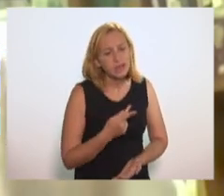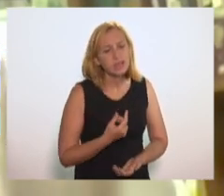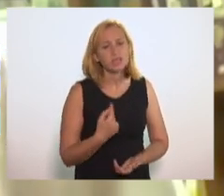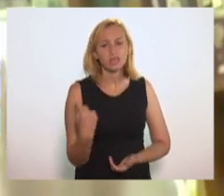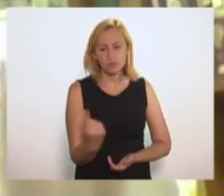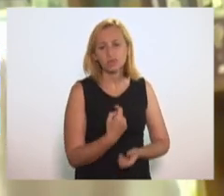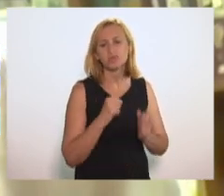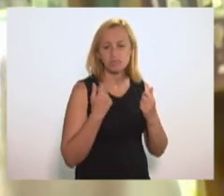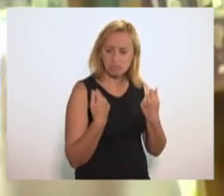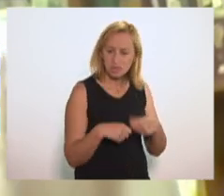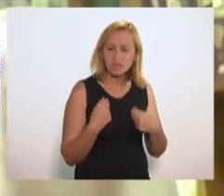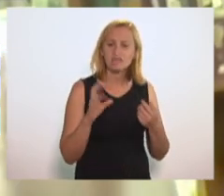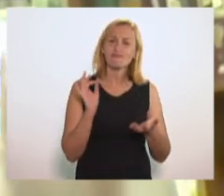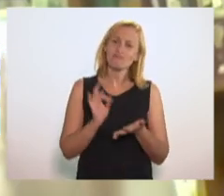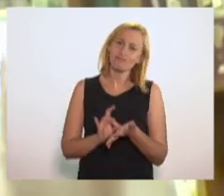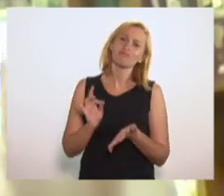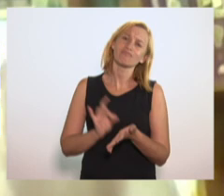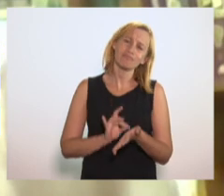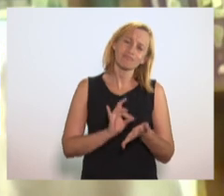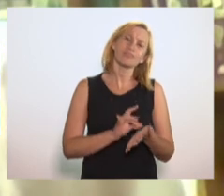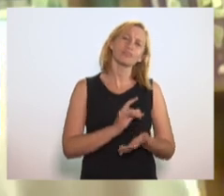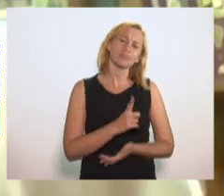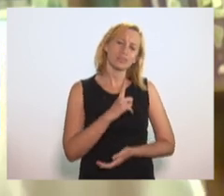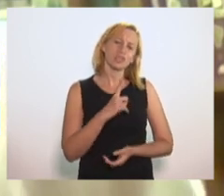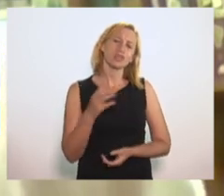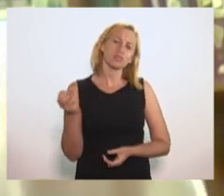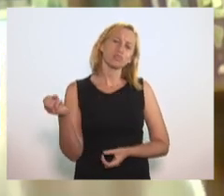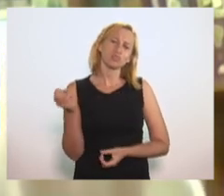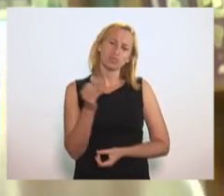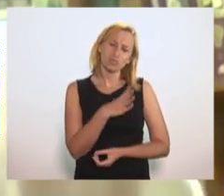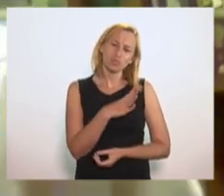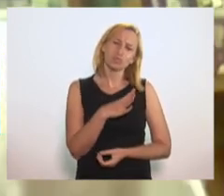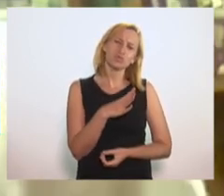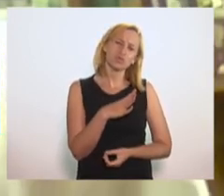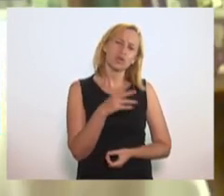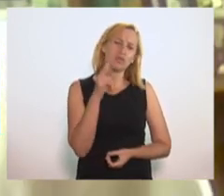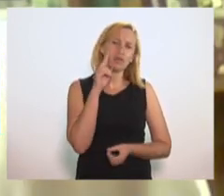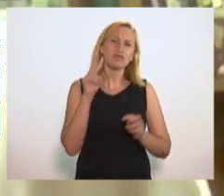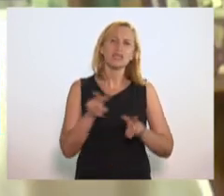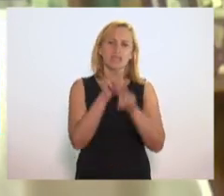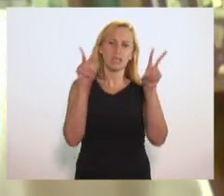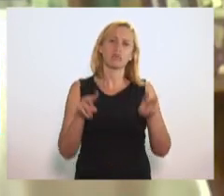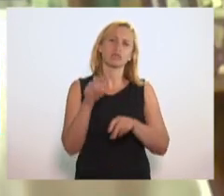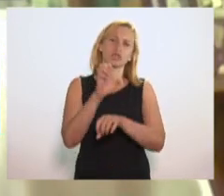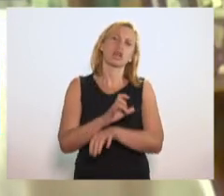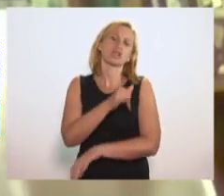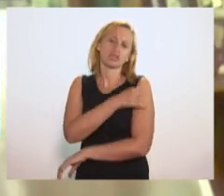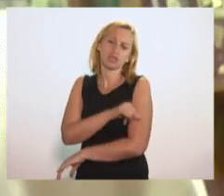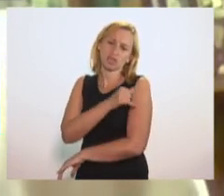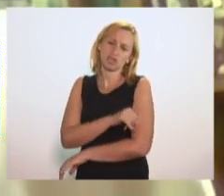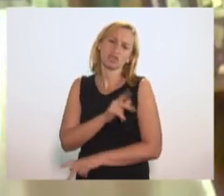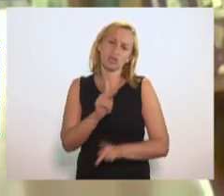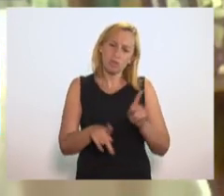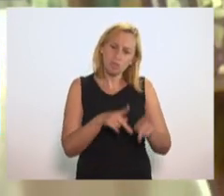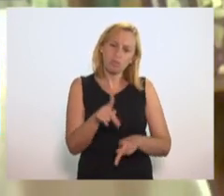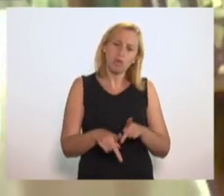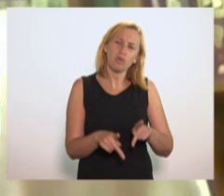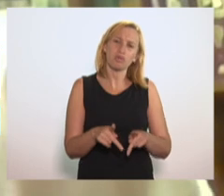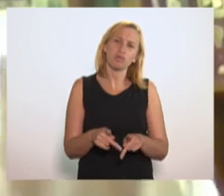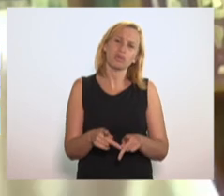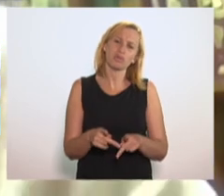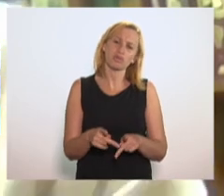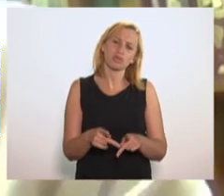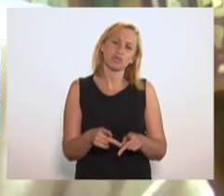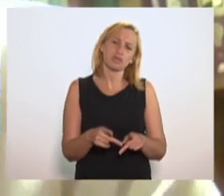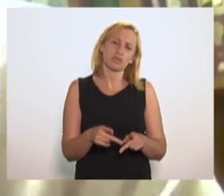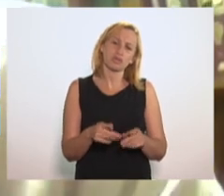gente precisa realmente ter uma nova cara para o estado do Rio de Janeiro onde que o povo do estado do Rio de se identifique cada vez mais